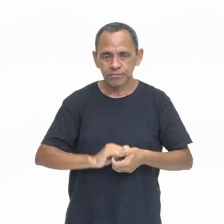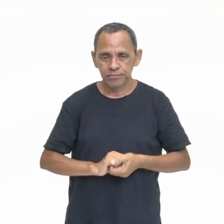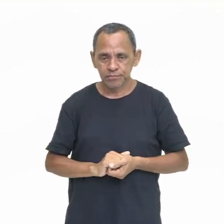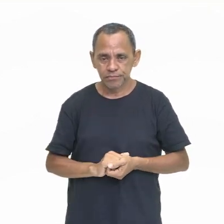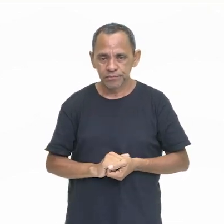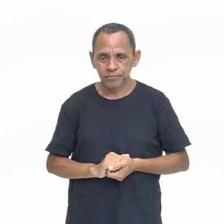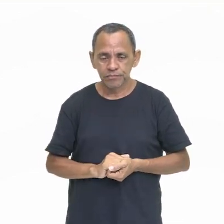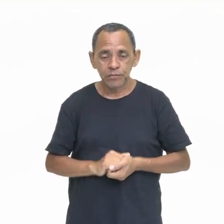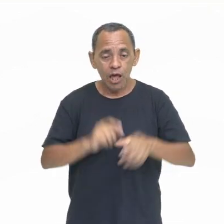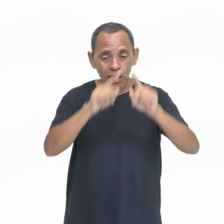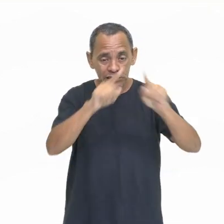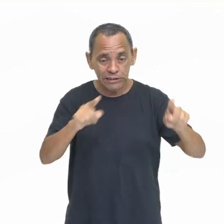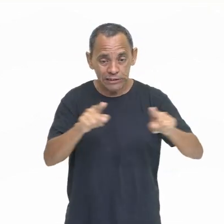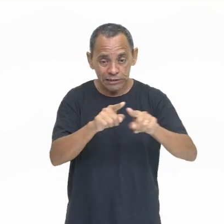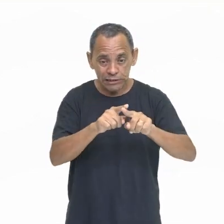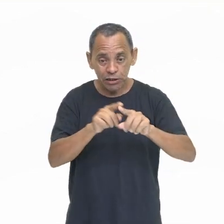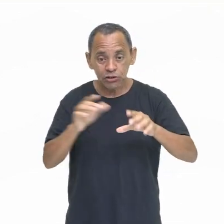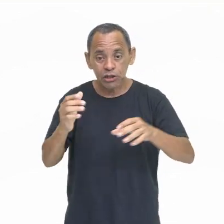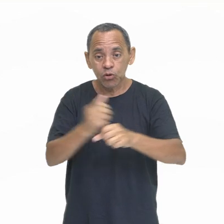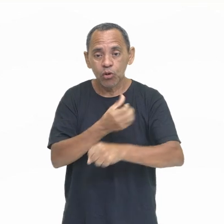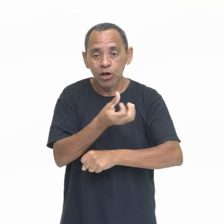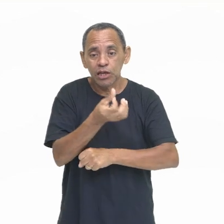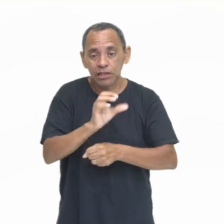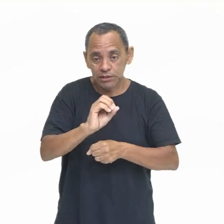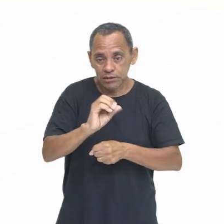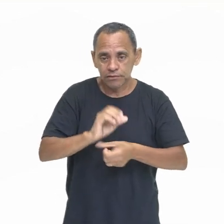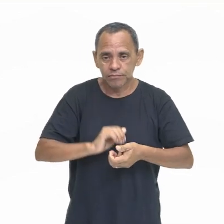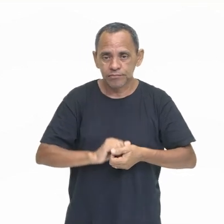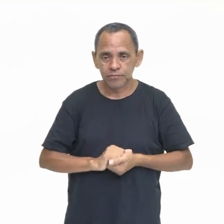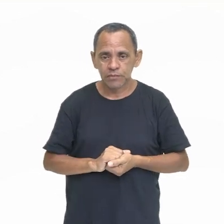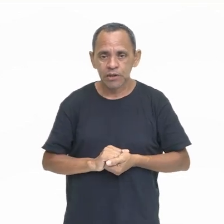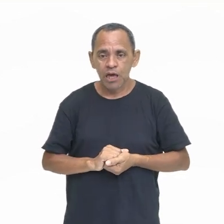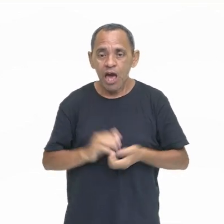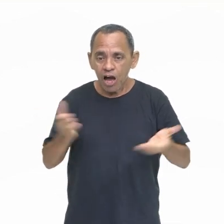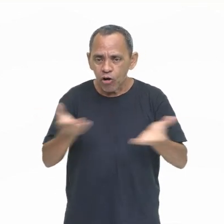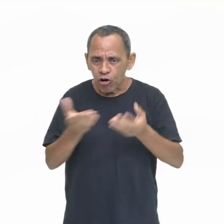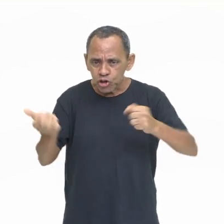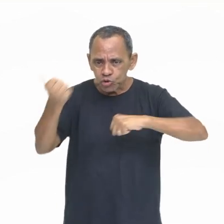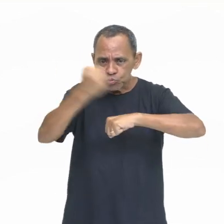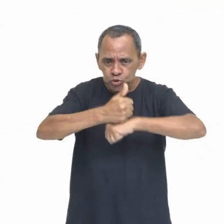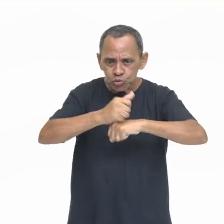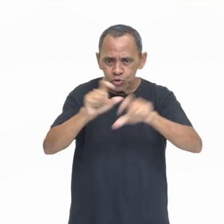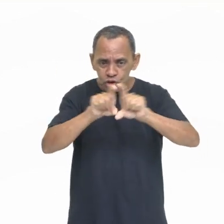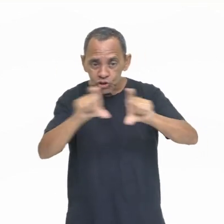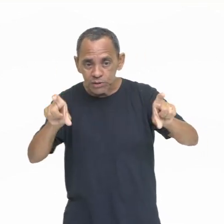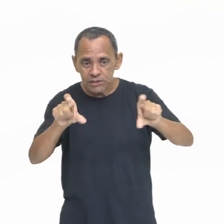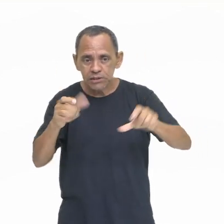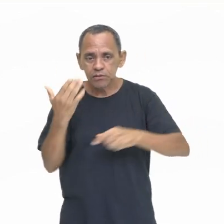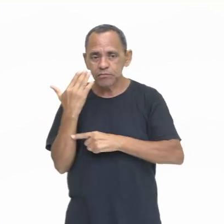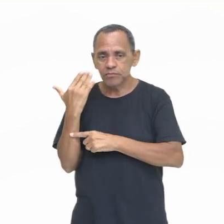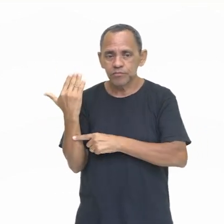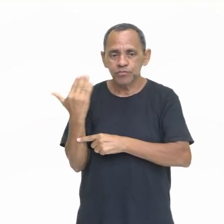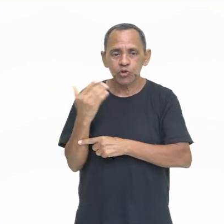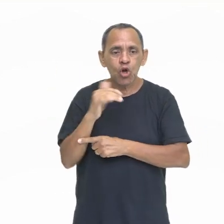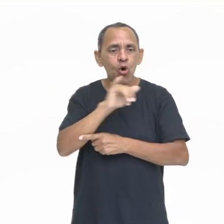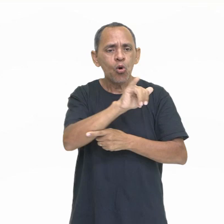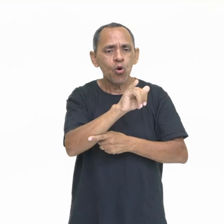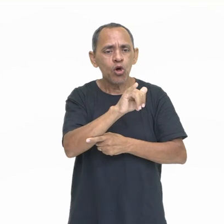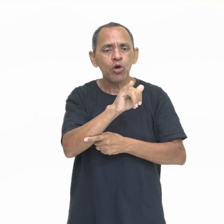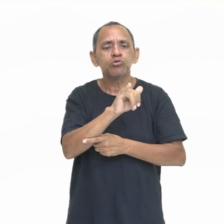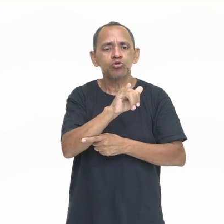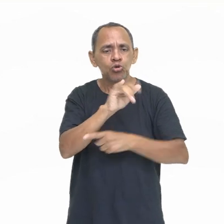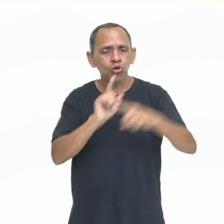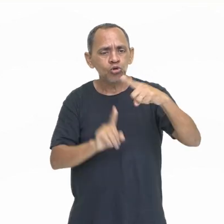24. 36 mais 24, 60. Então, o valor do delta é igual a 60. E aí, pessoal, nós vamos substituir na fórmula agora, tá